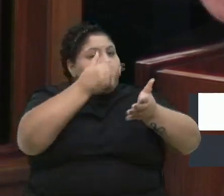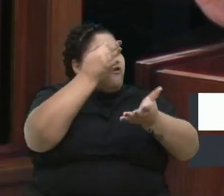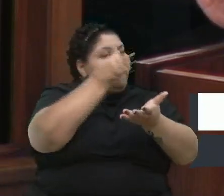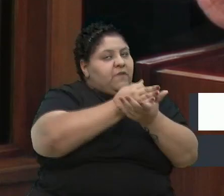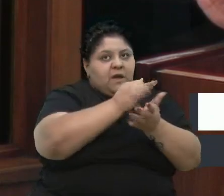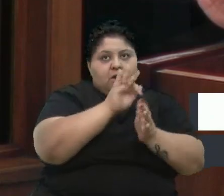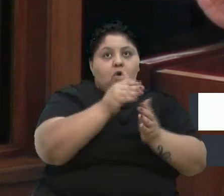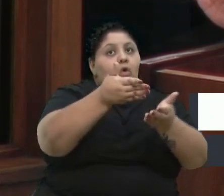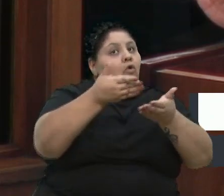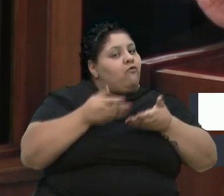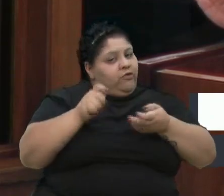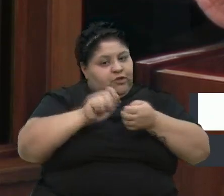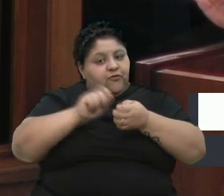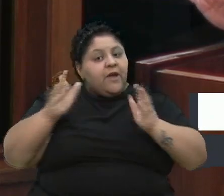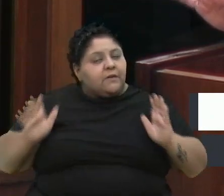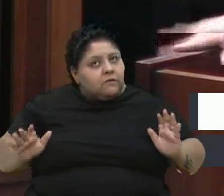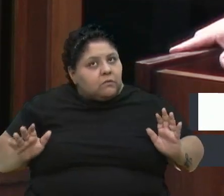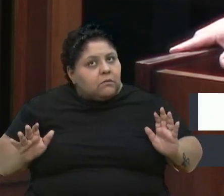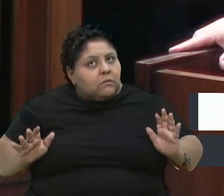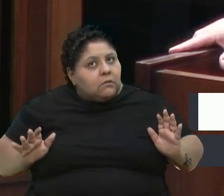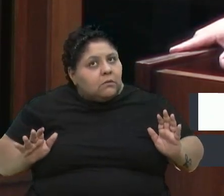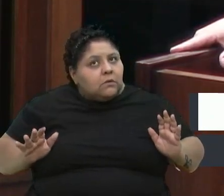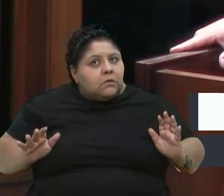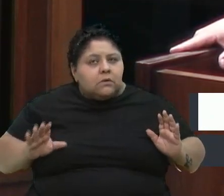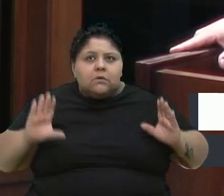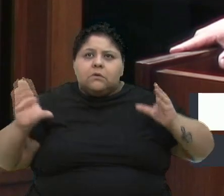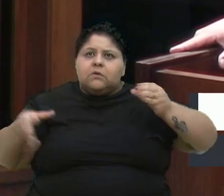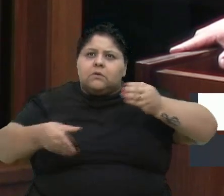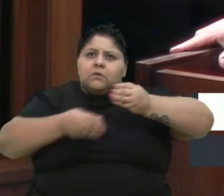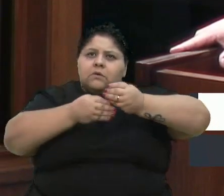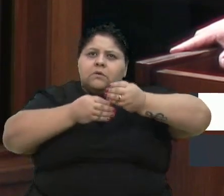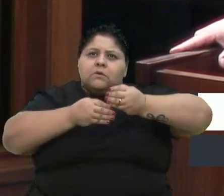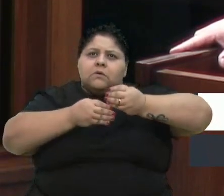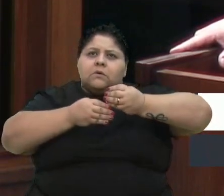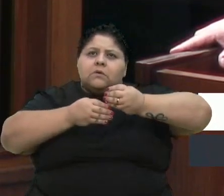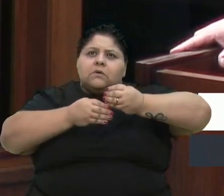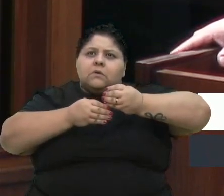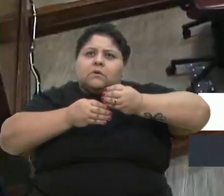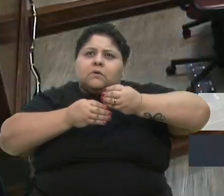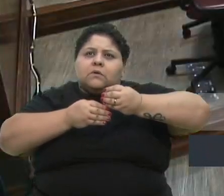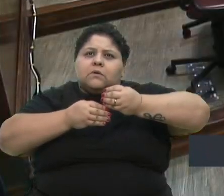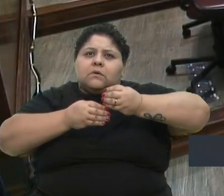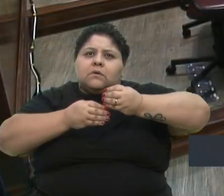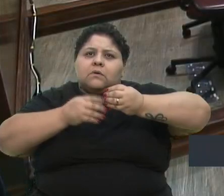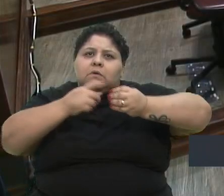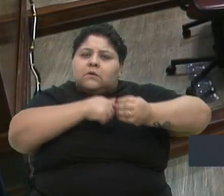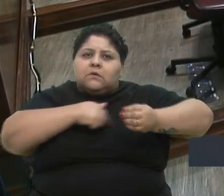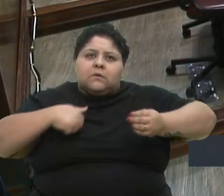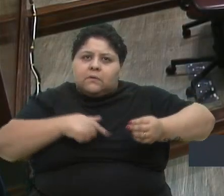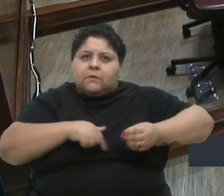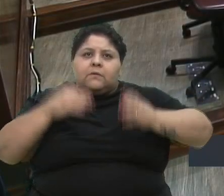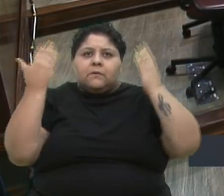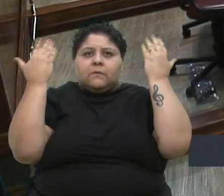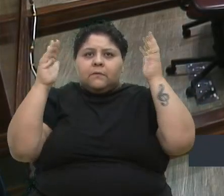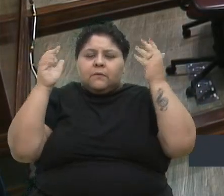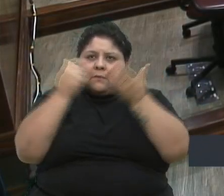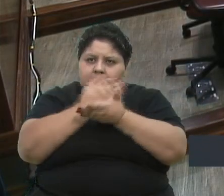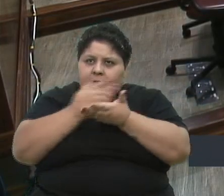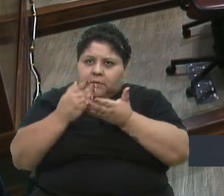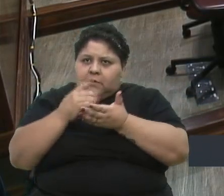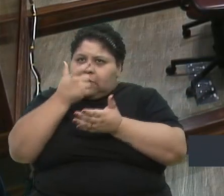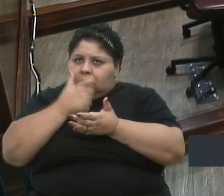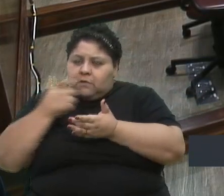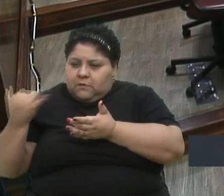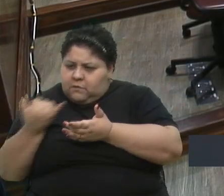convite foi feito. Sua parte, vereador Zanquim. Vereador Bortola, parabéns pela iniciativa. Eu acho que é muito importante